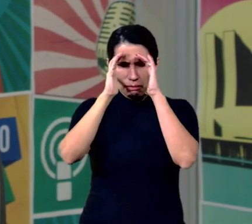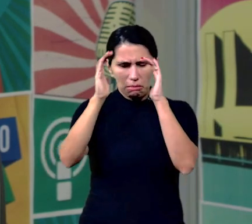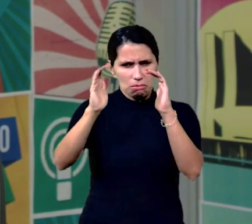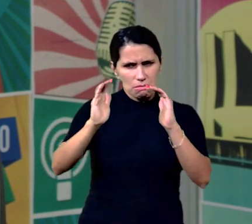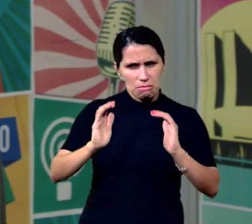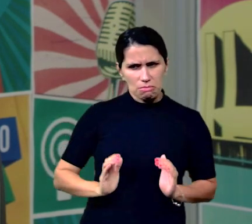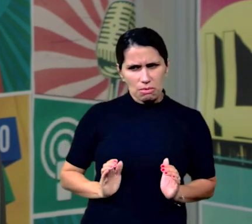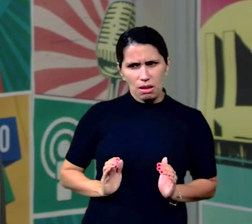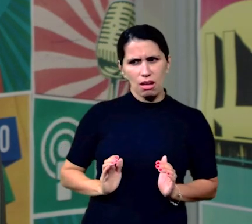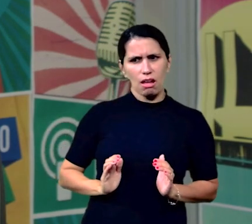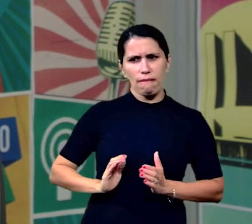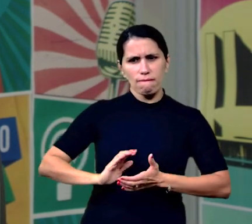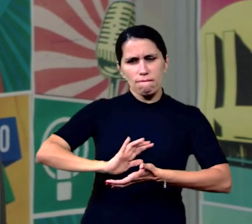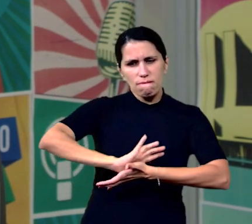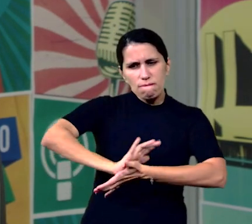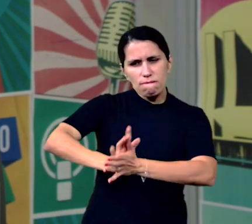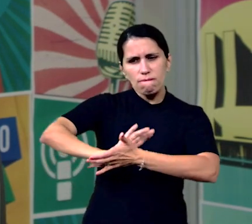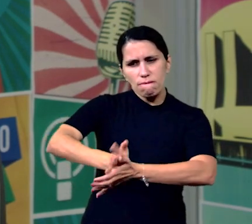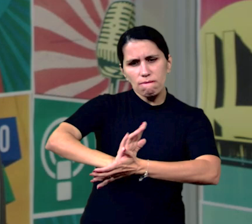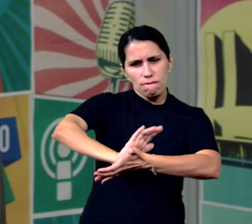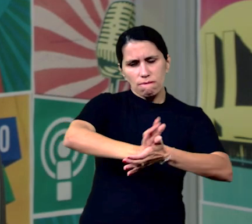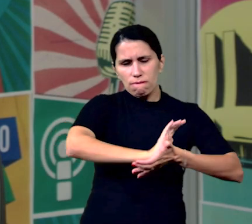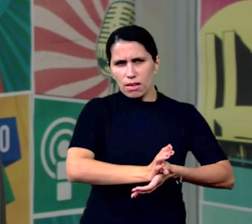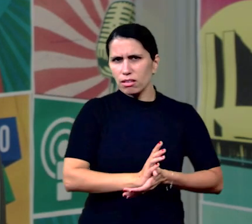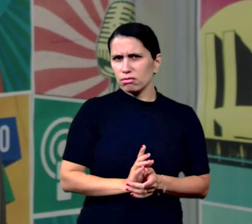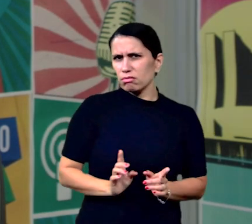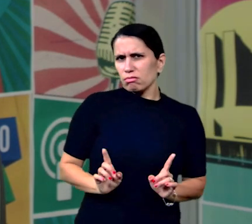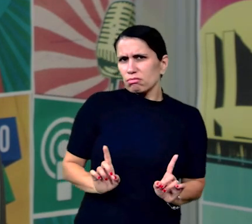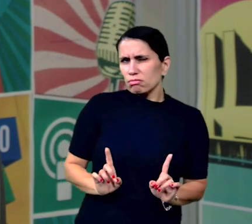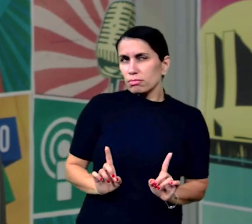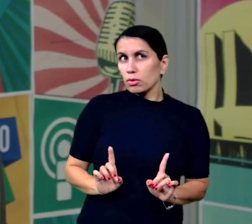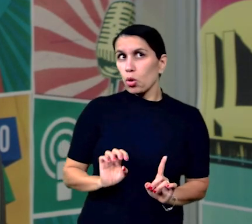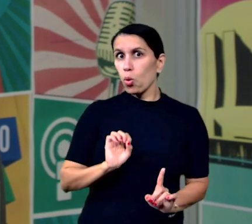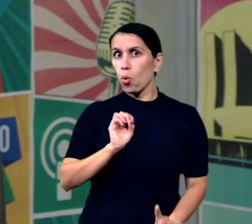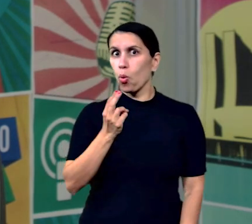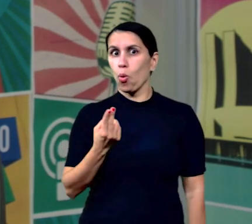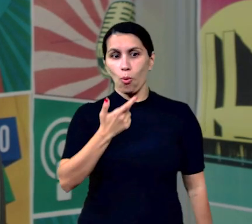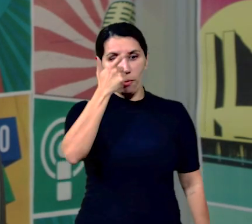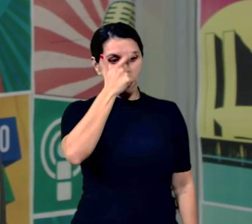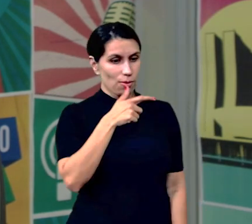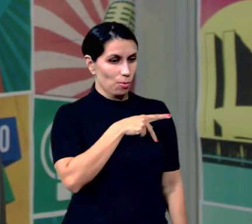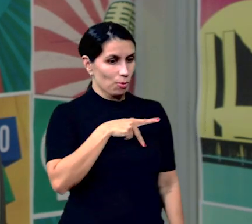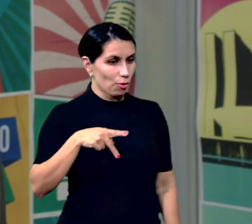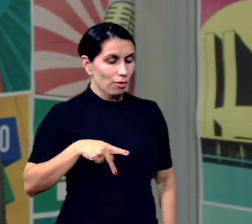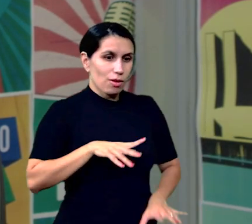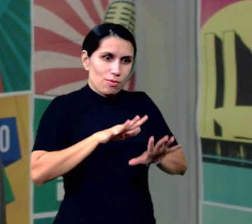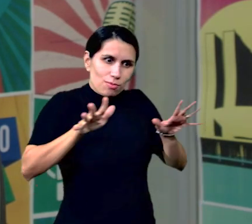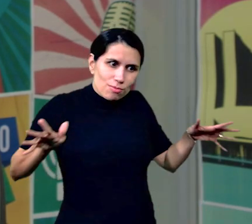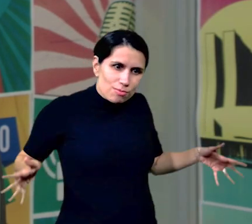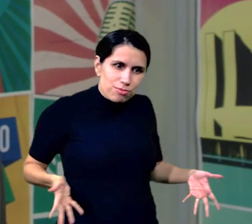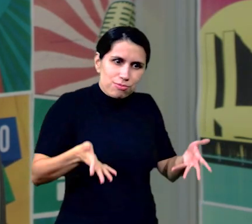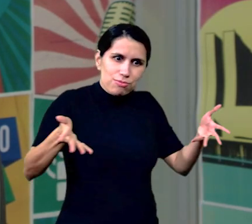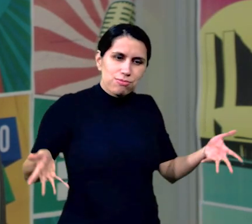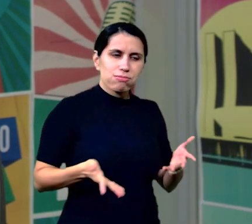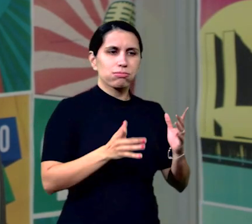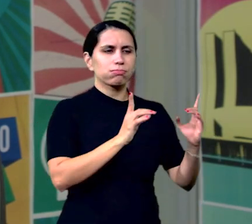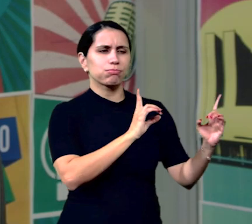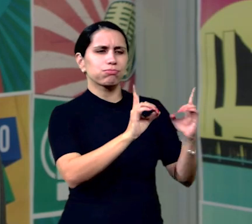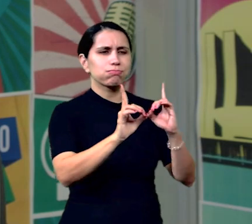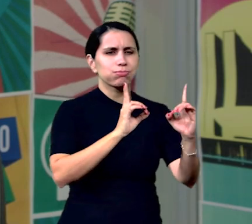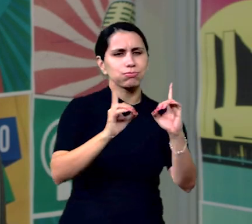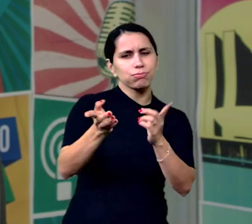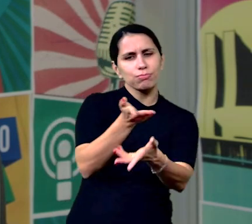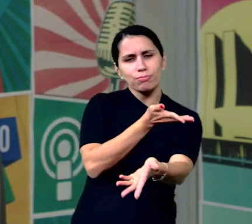de uma sistemática discriminação, né, ou o meu papel como docente é justamente promover o diálogo, é